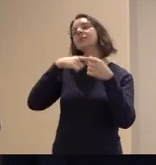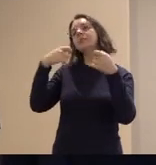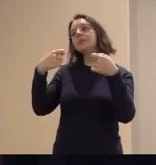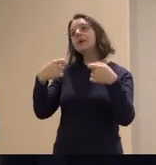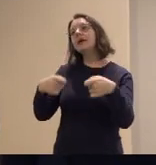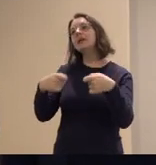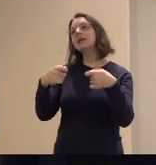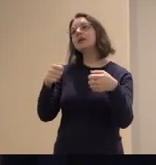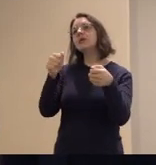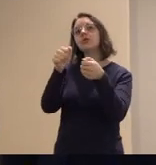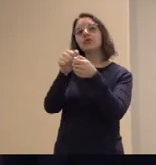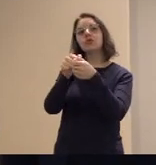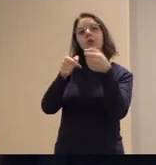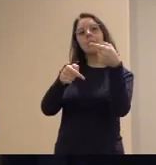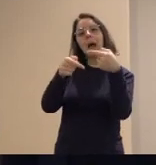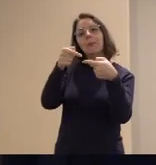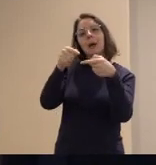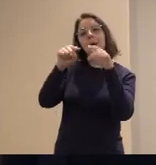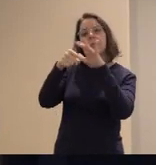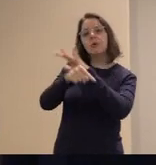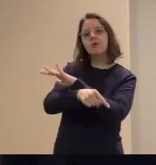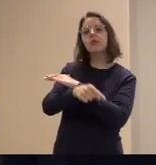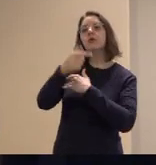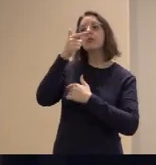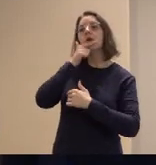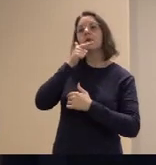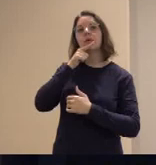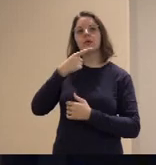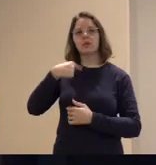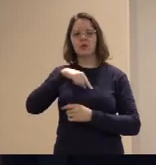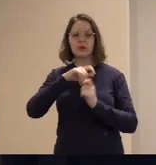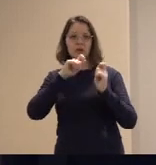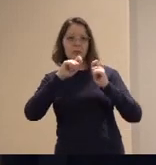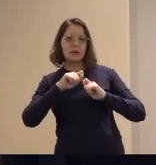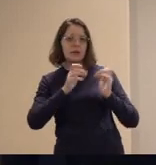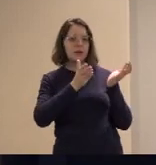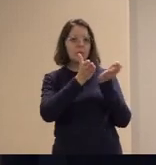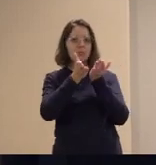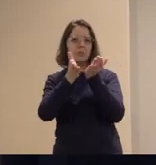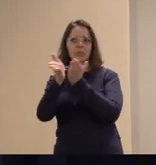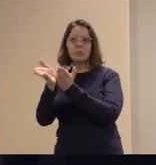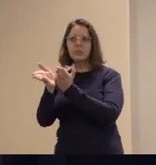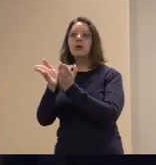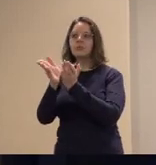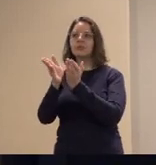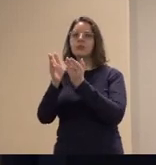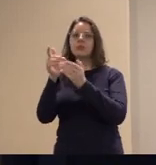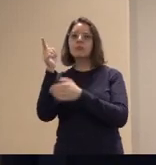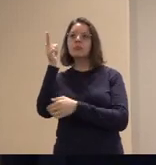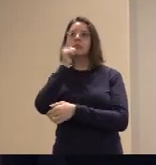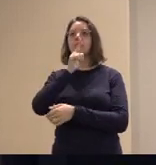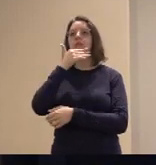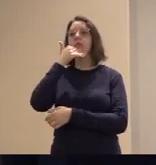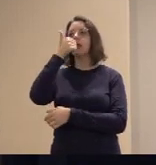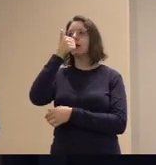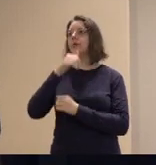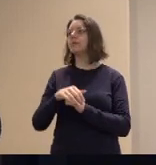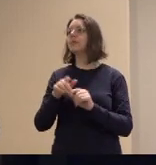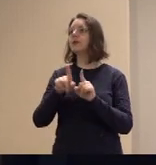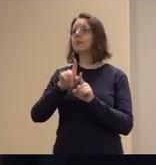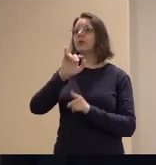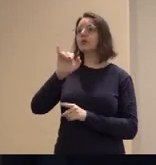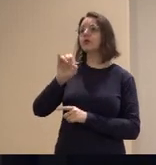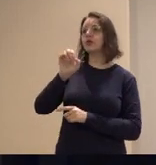ampliar os diálogos para melhorar as nossas capacidades de atendimento. Também o Jorge, presidente da FECAM,